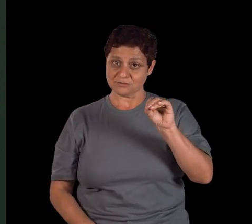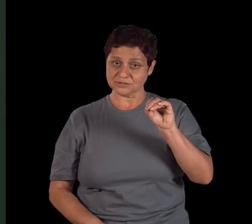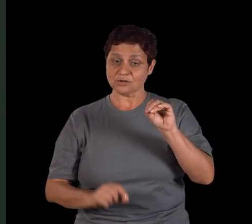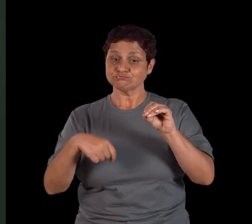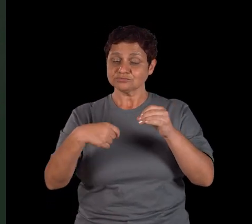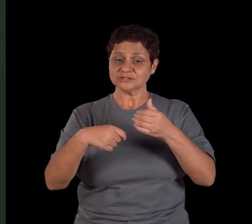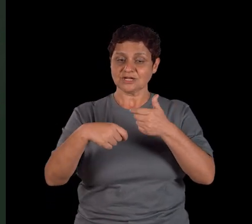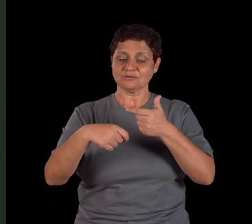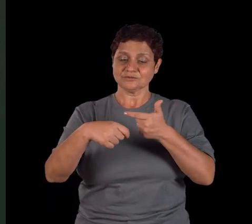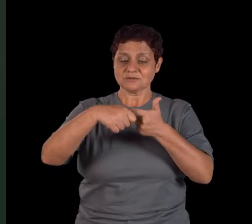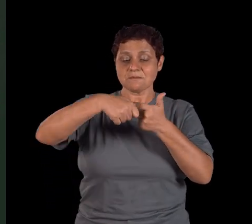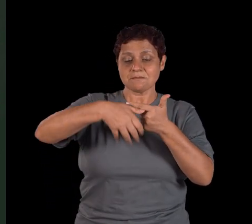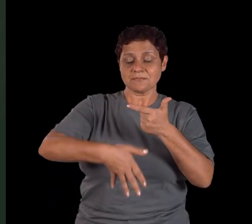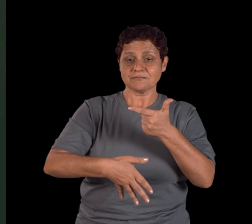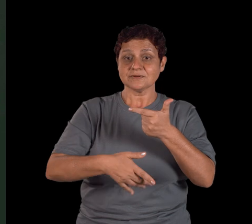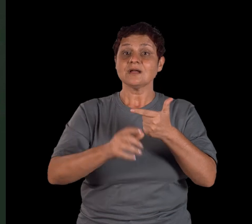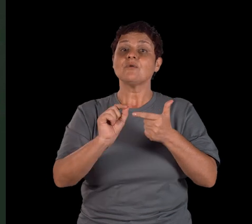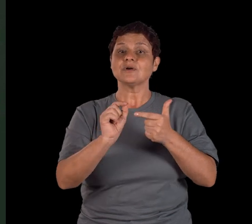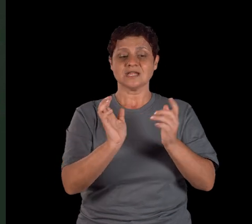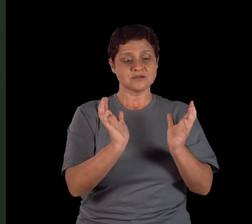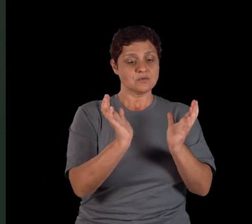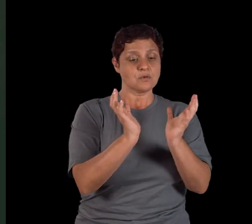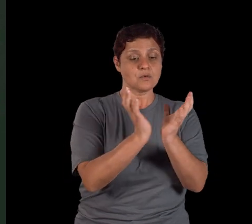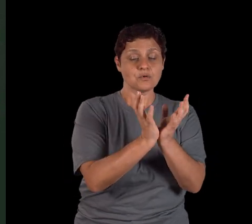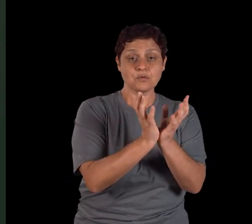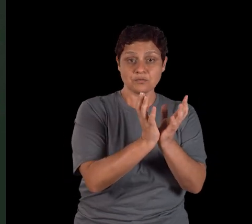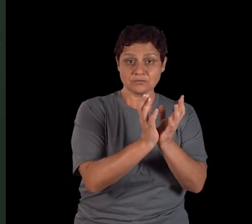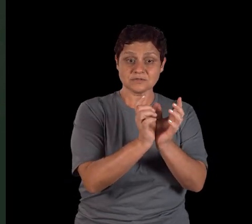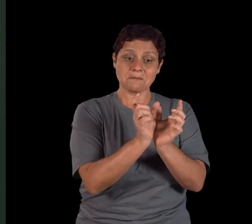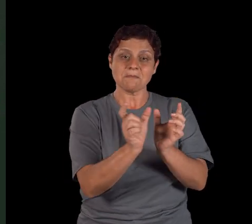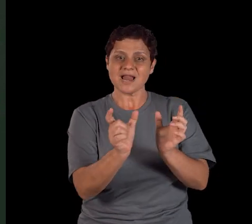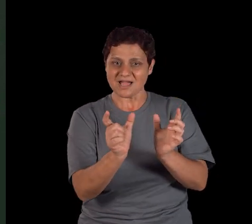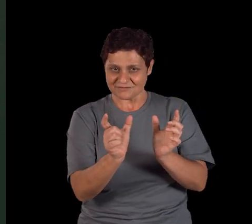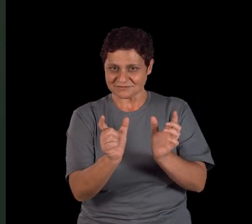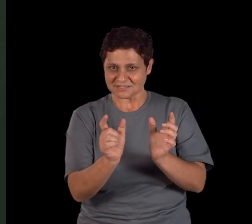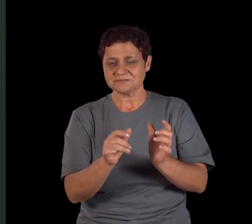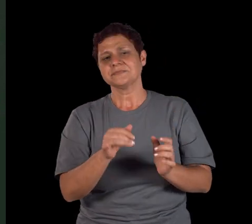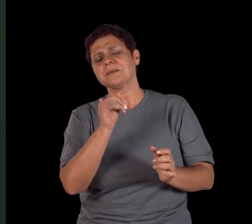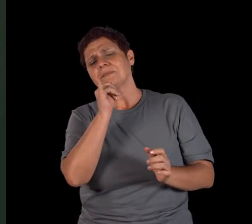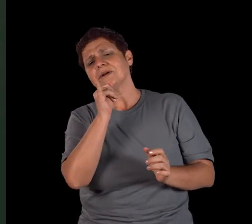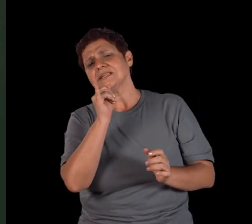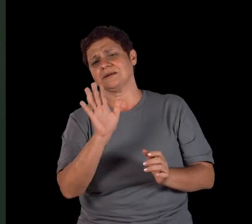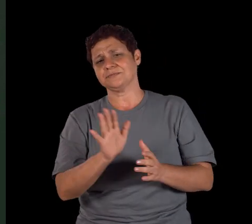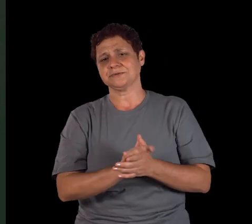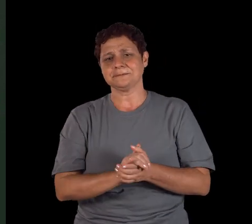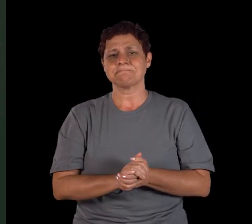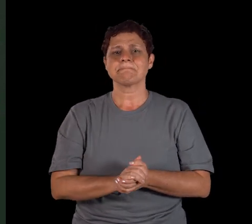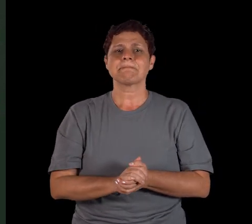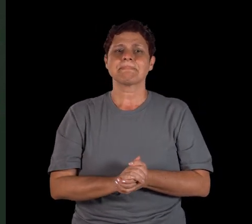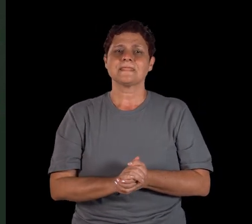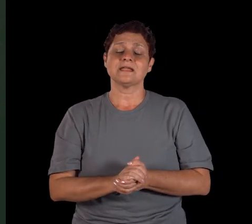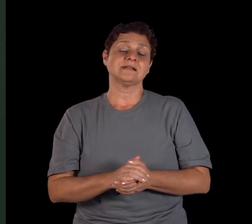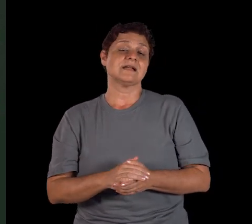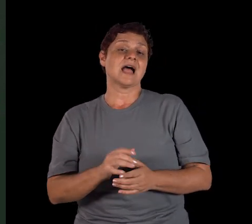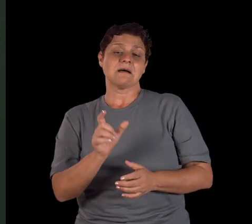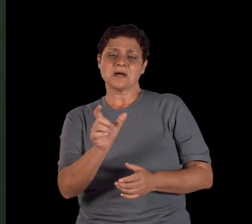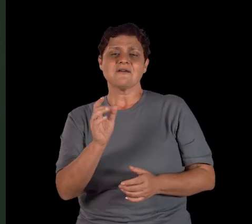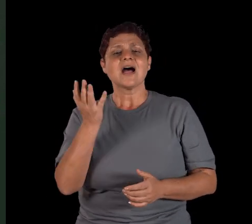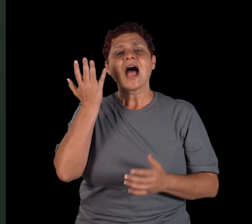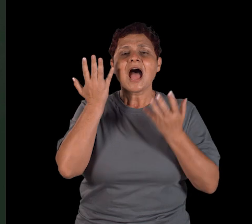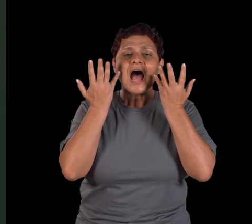com palavras que pertencem ao mesmo campo semântico. Como assim campo semântico? Se eu falar assim,